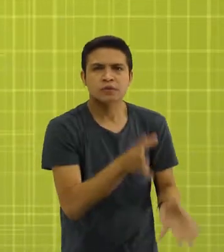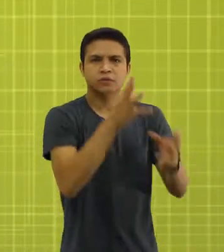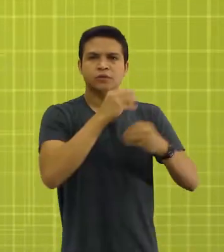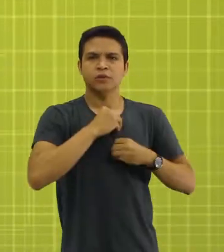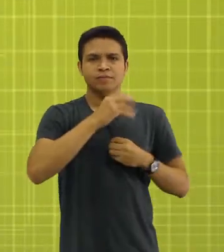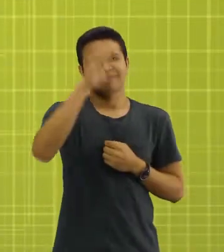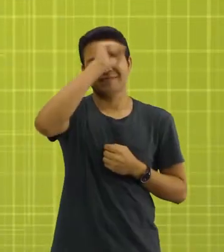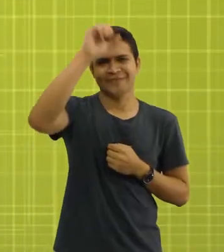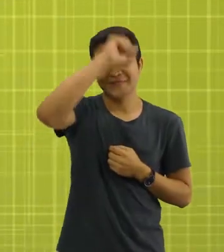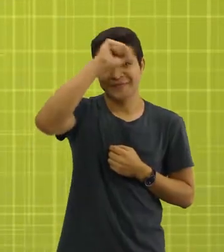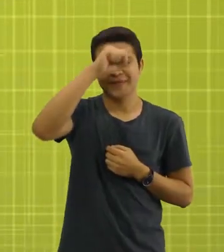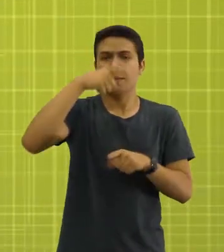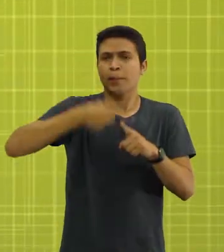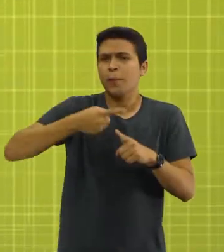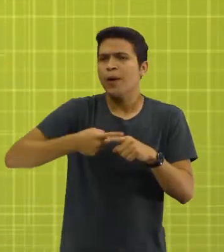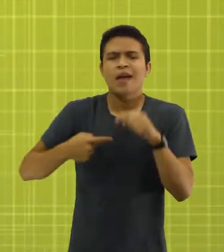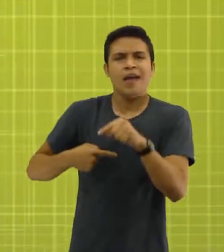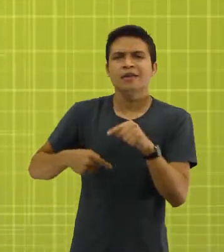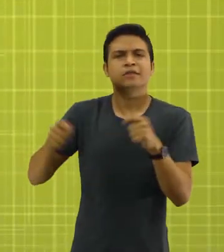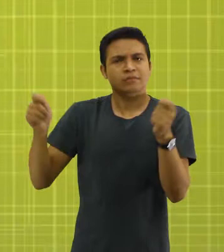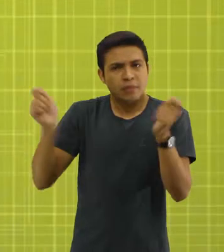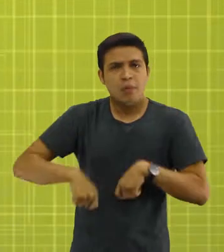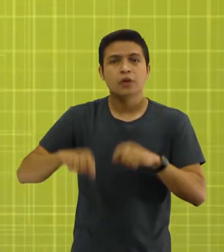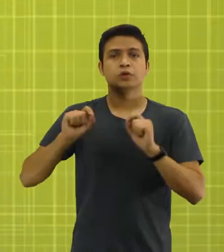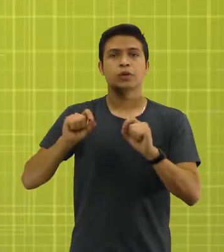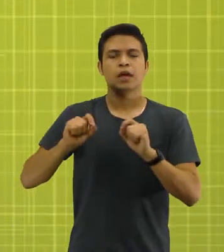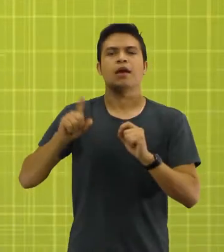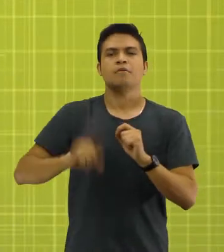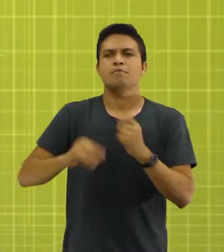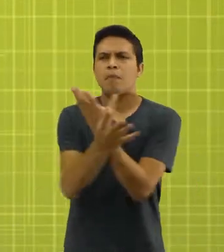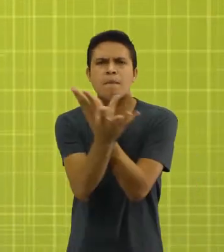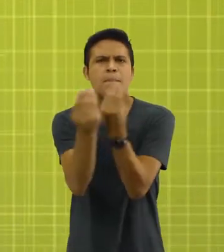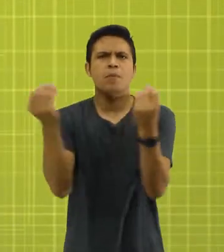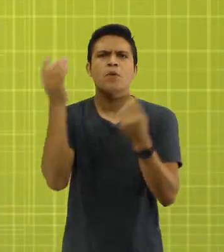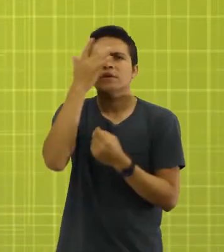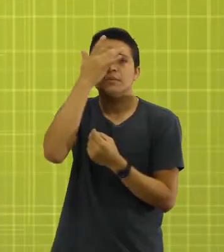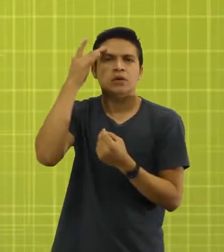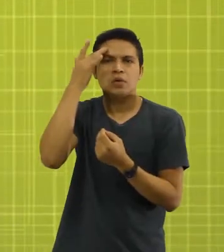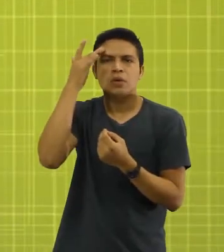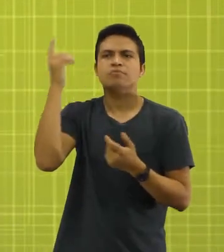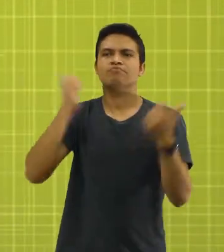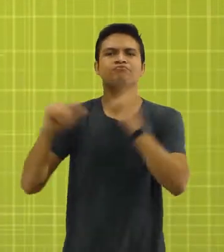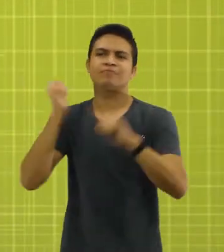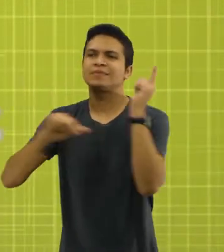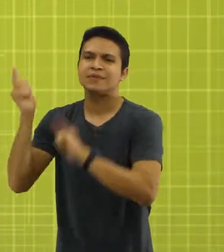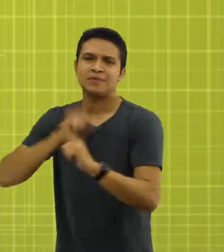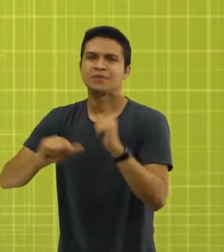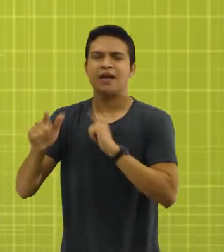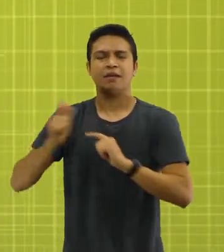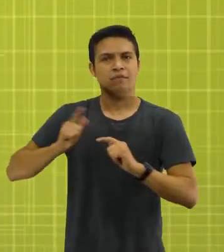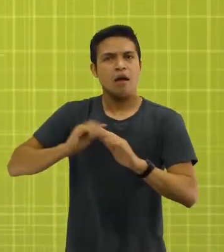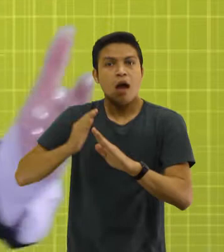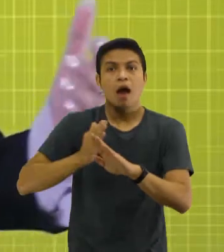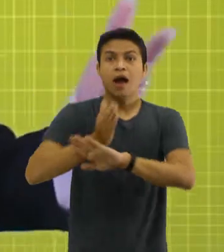variados conhecimentos, principalmente por esta se constituir em um instrumento capaz de atender um grande número de pessoas